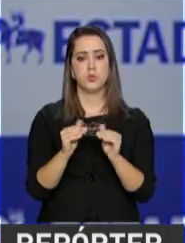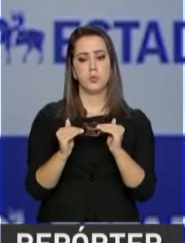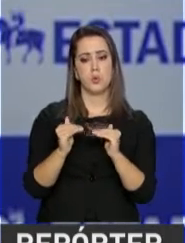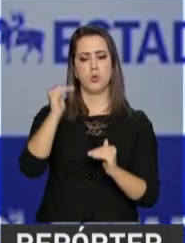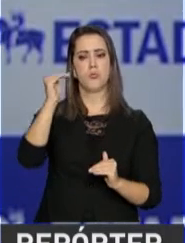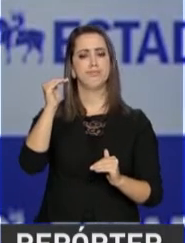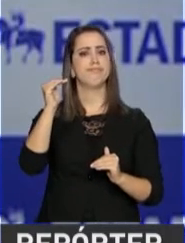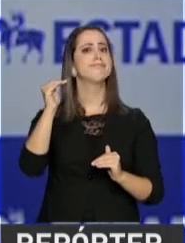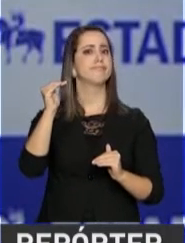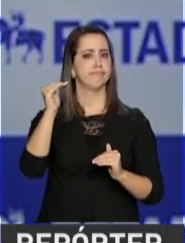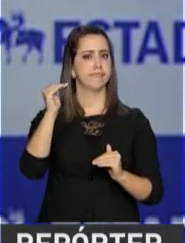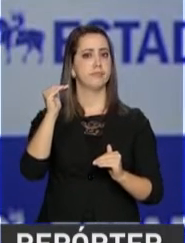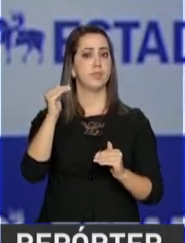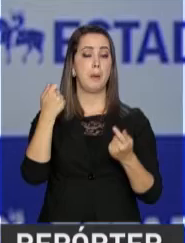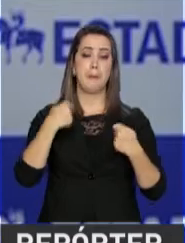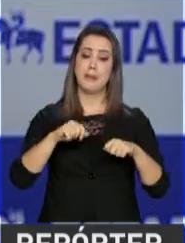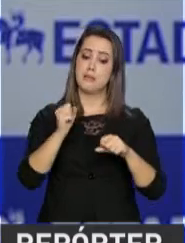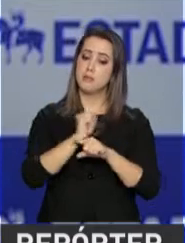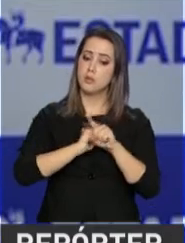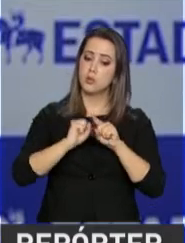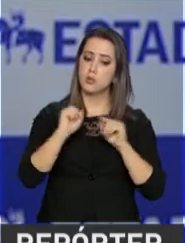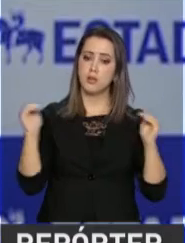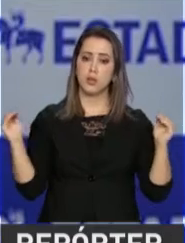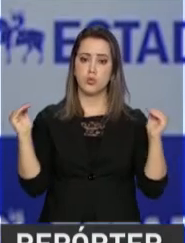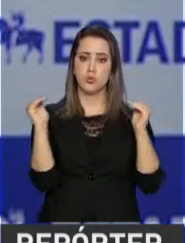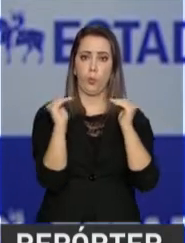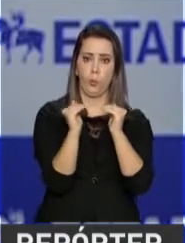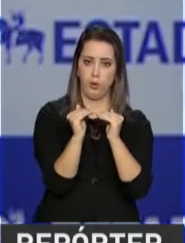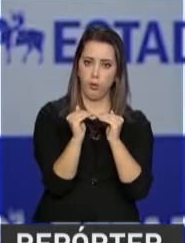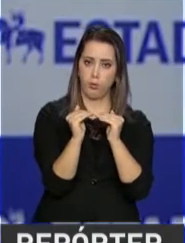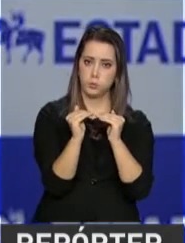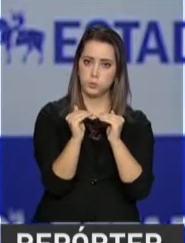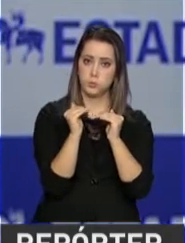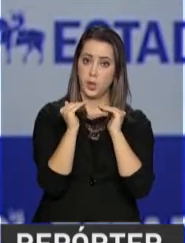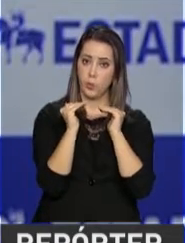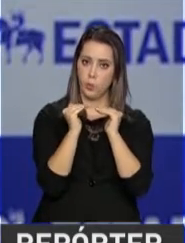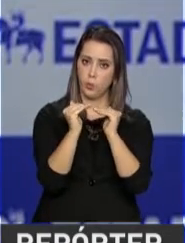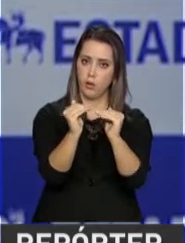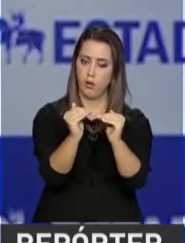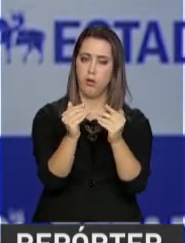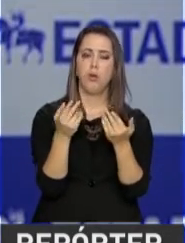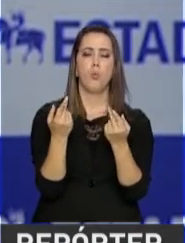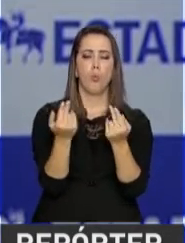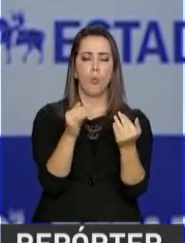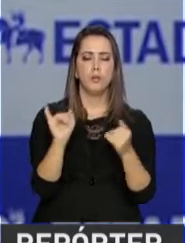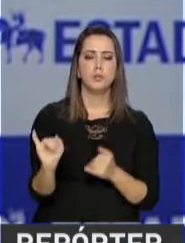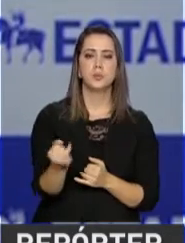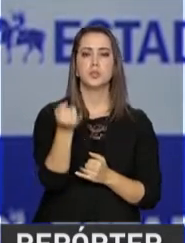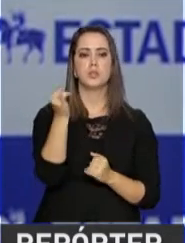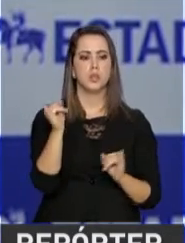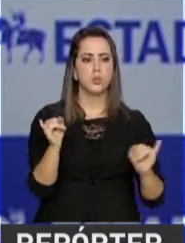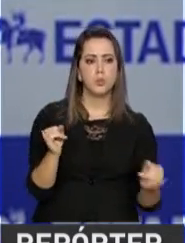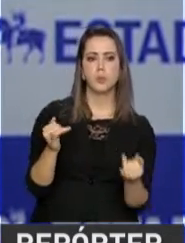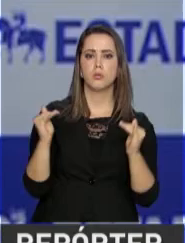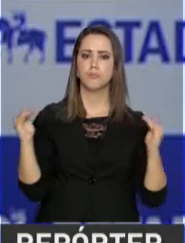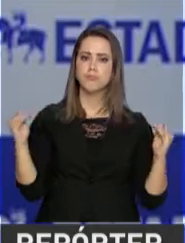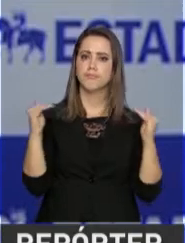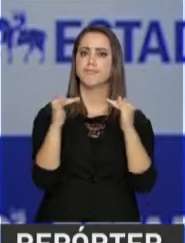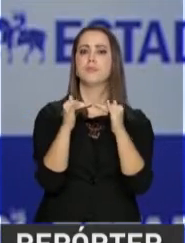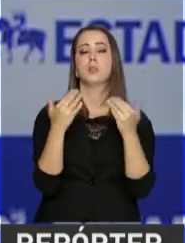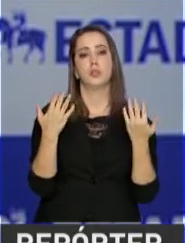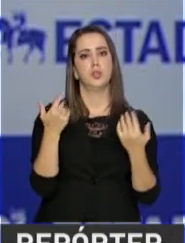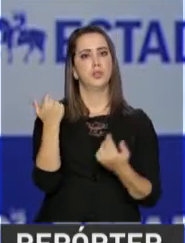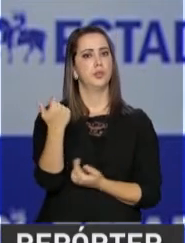em que haja igualdade e que a igualdade garanta igualdade de oportunidades a todos e que não